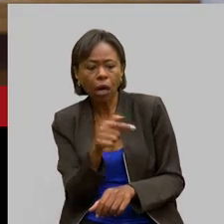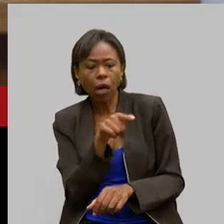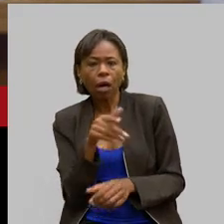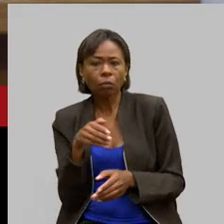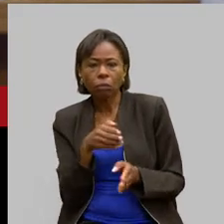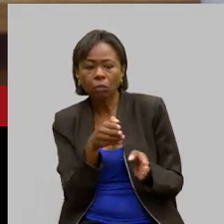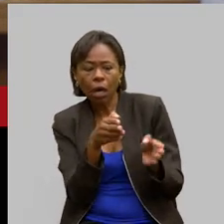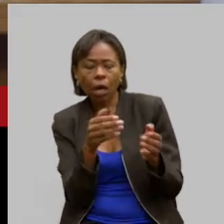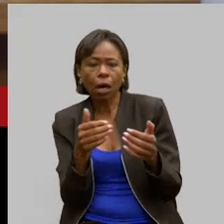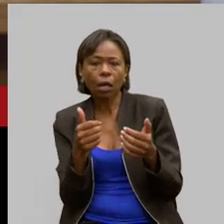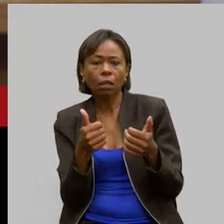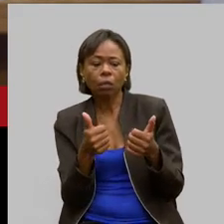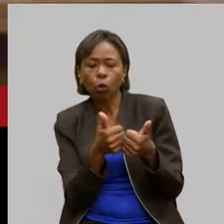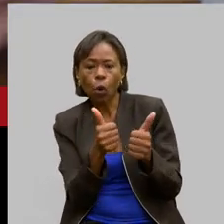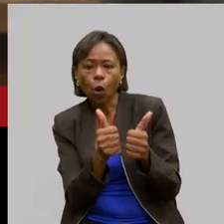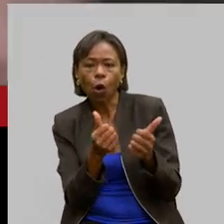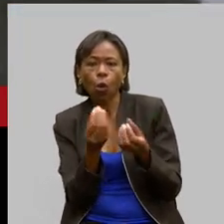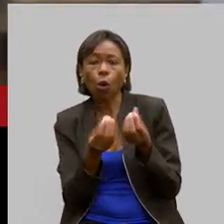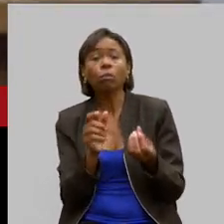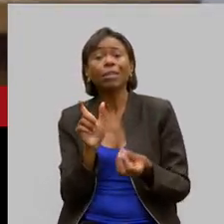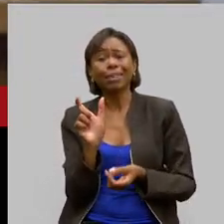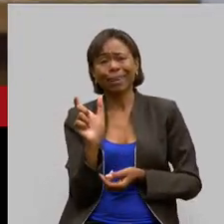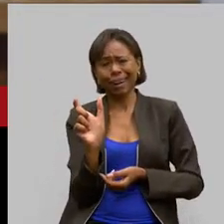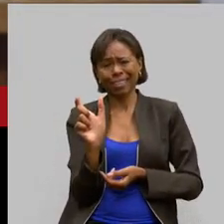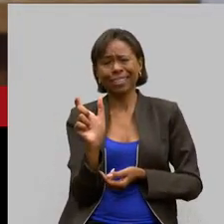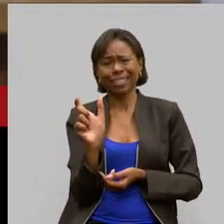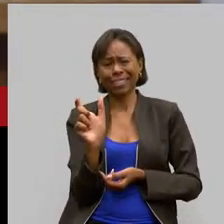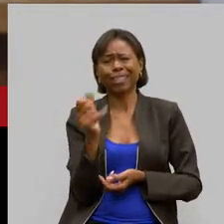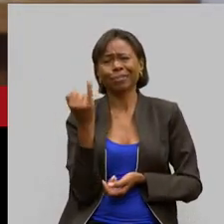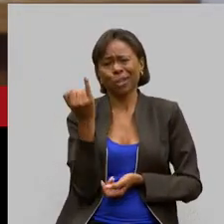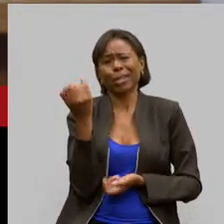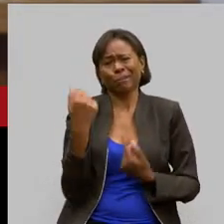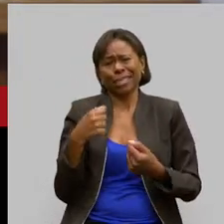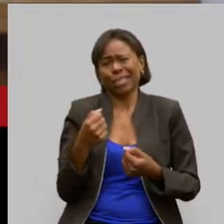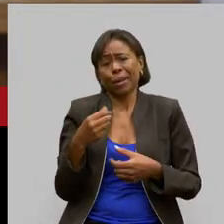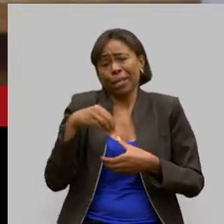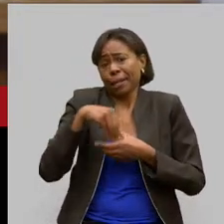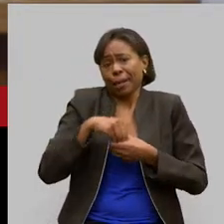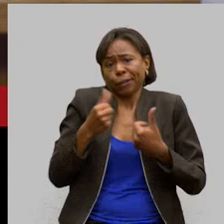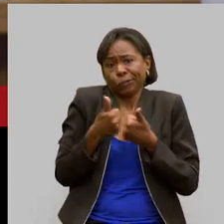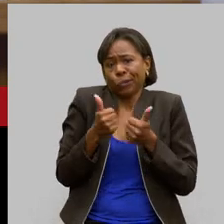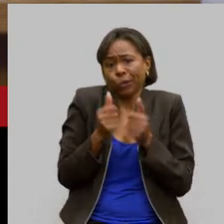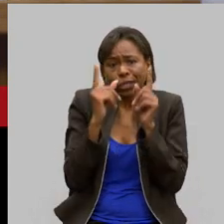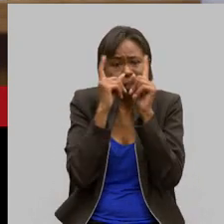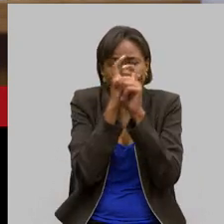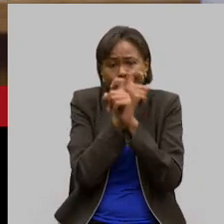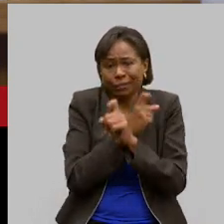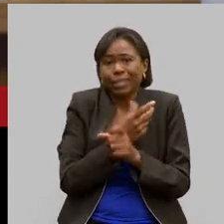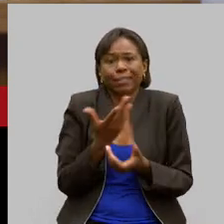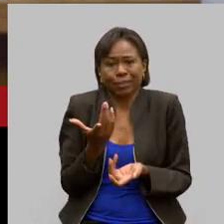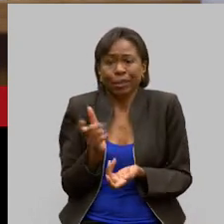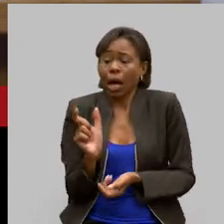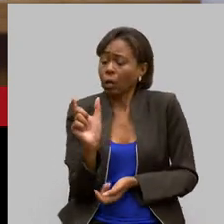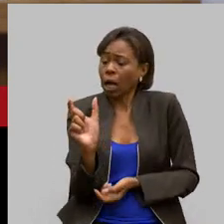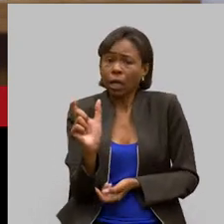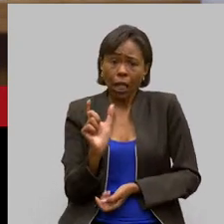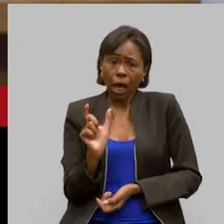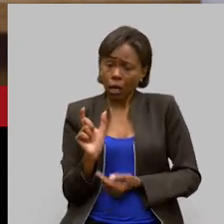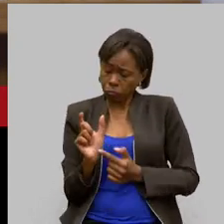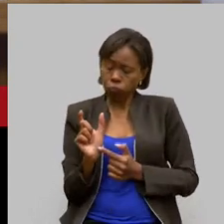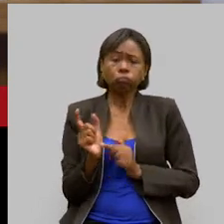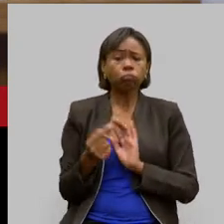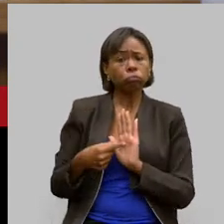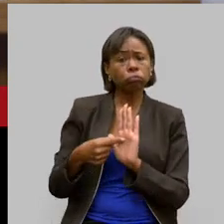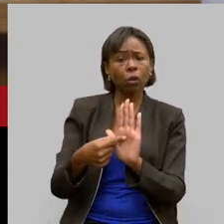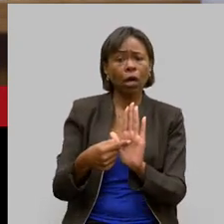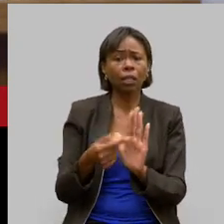precisam dessa carteira mais do que nunca porque até dentro do ônibus tem dificuldade para ter um assento na carteira Ah o que que essa pessoa no banco